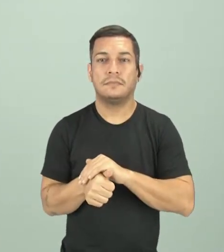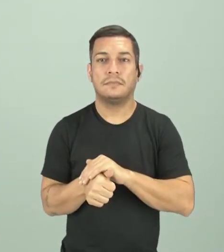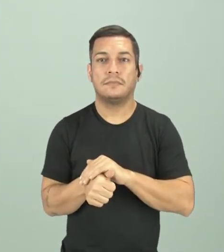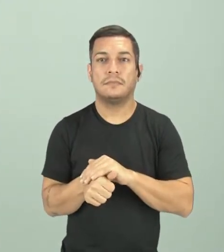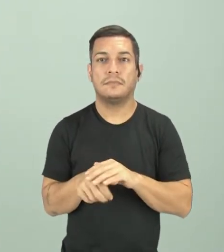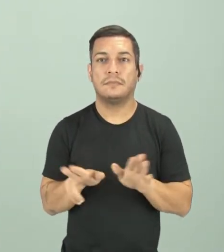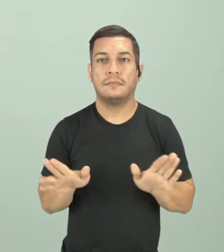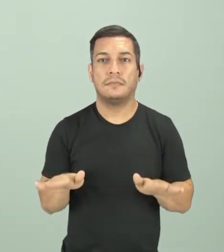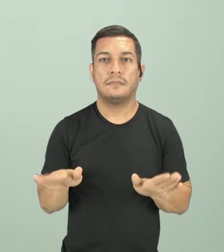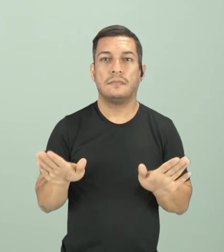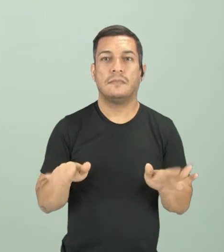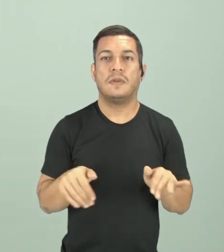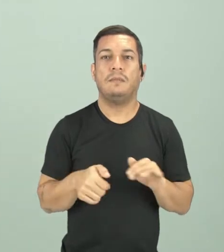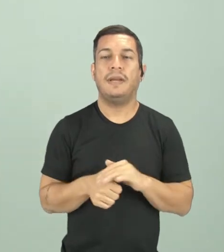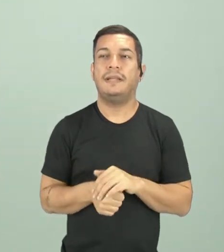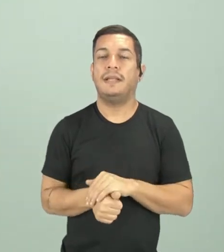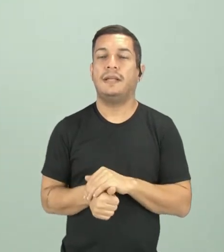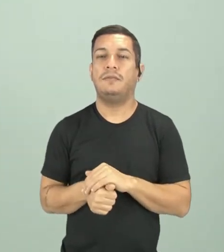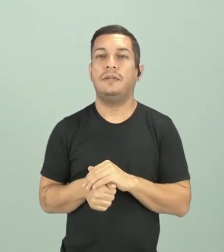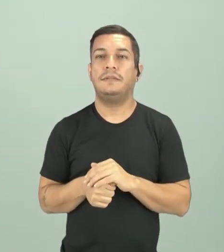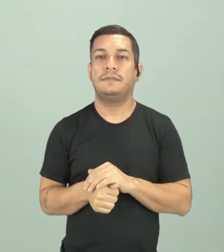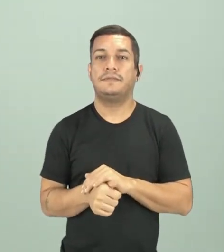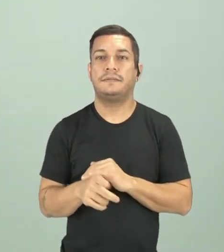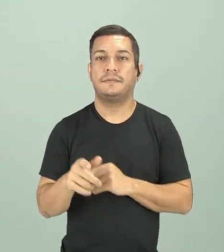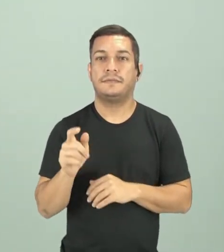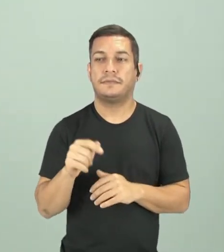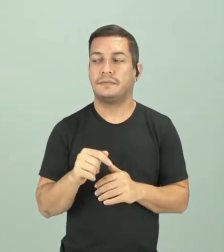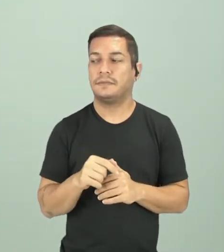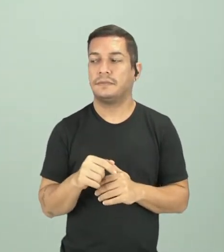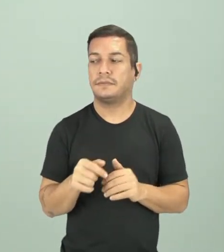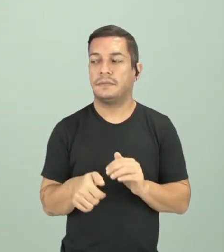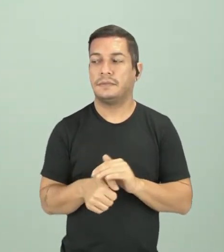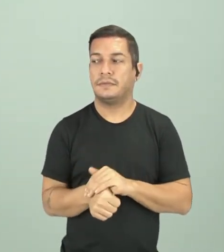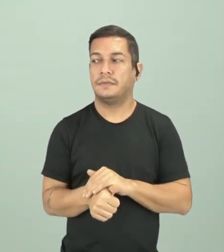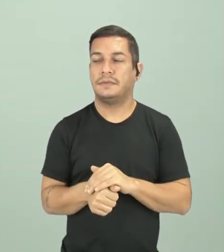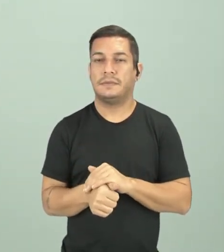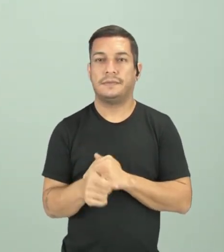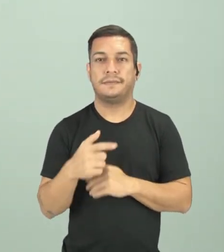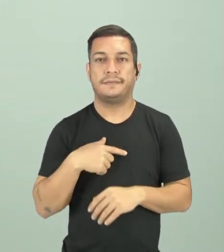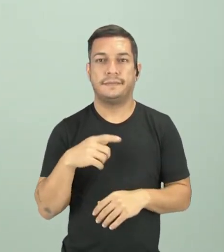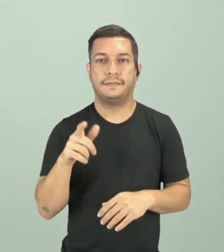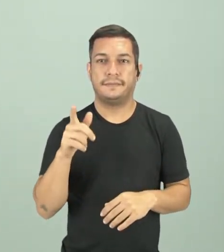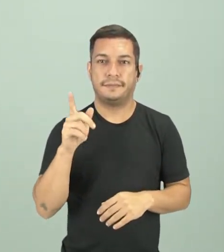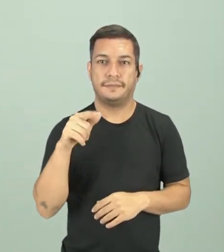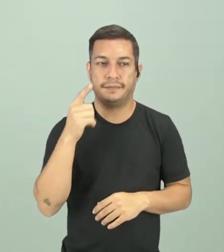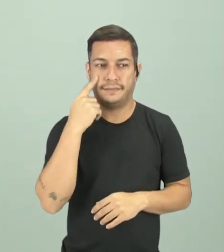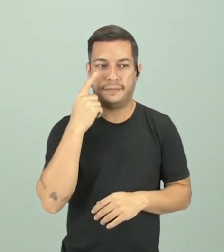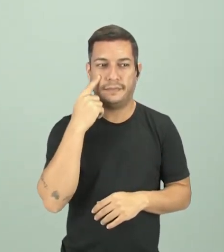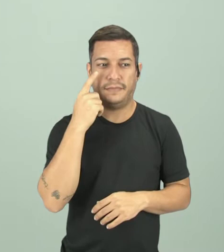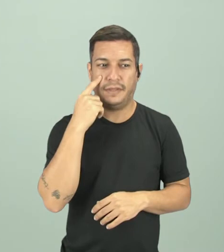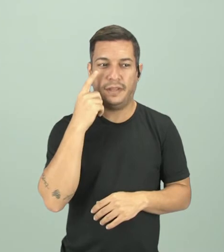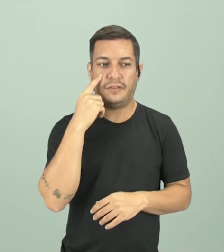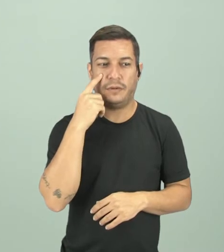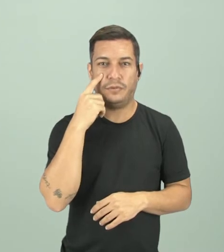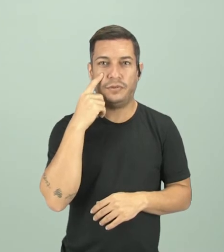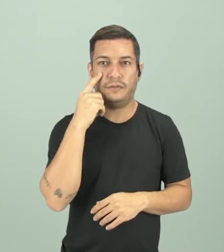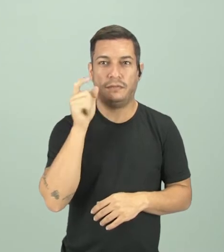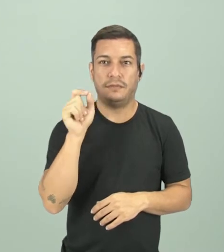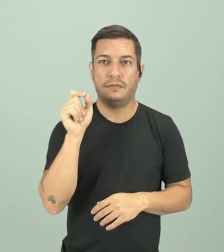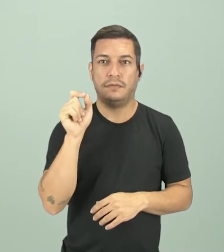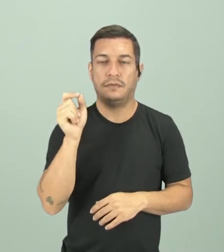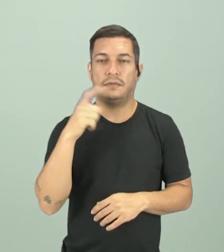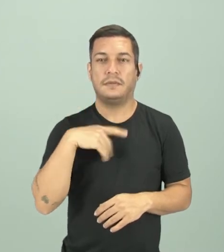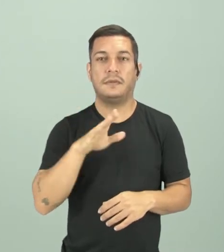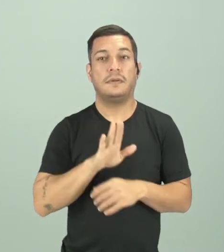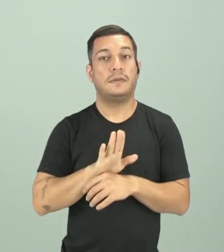o corpo dela, matam inúmeros animais, e a educação física está nesse contexto, contribuindo para evitar